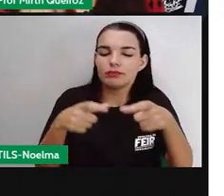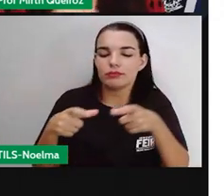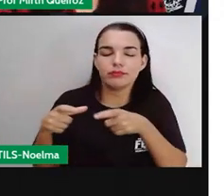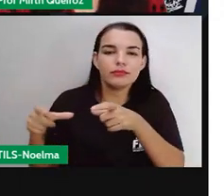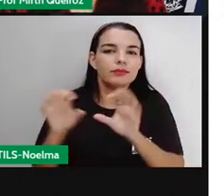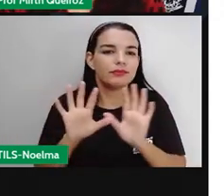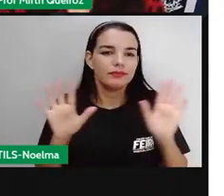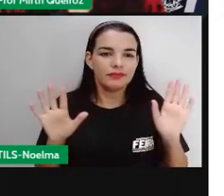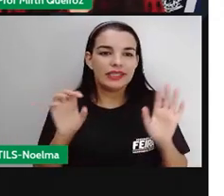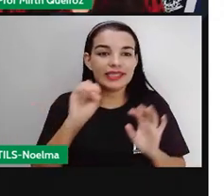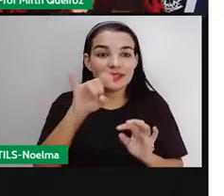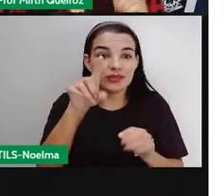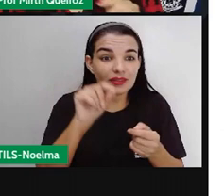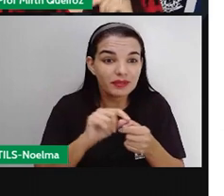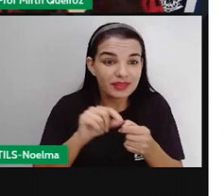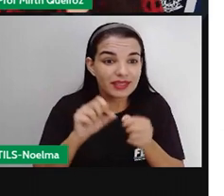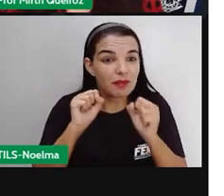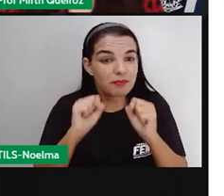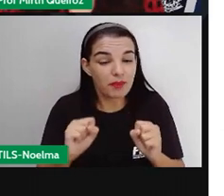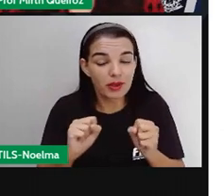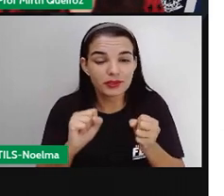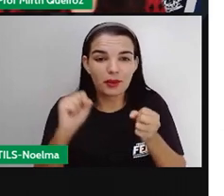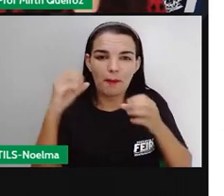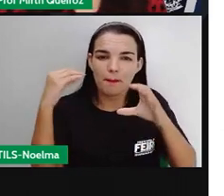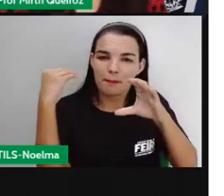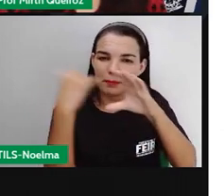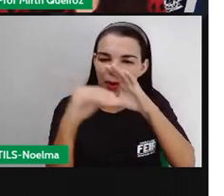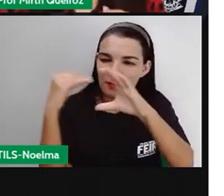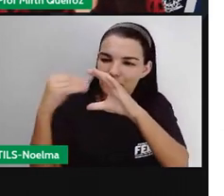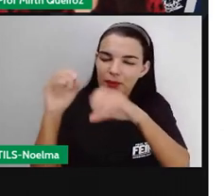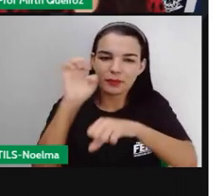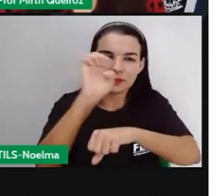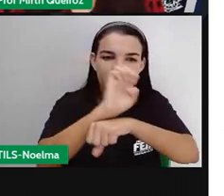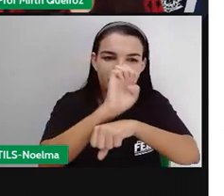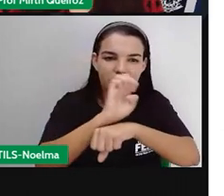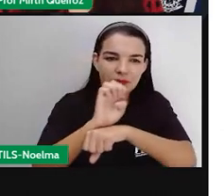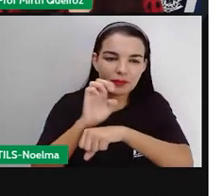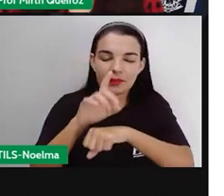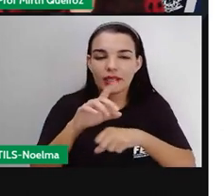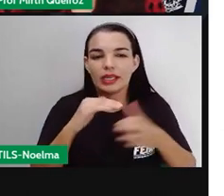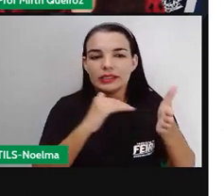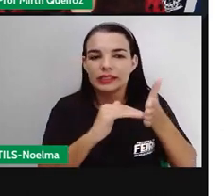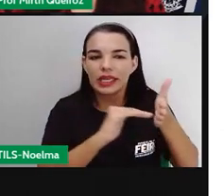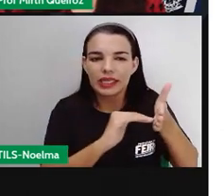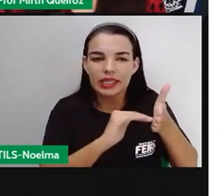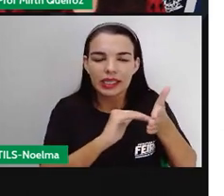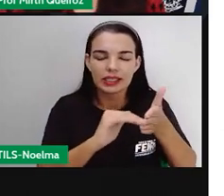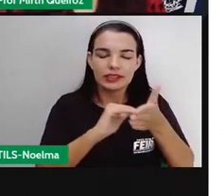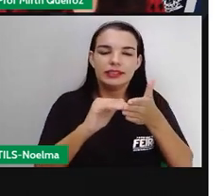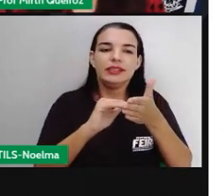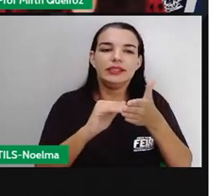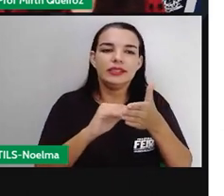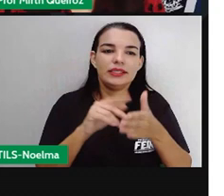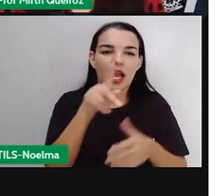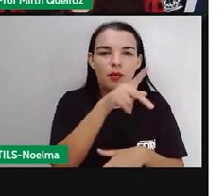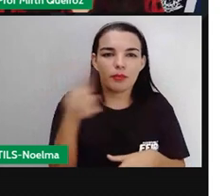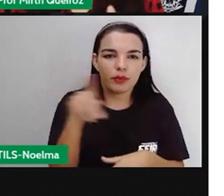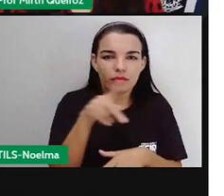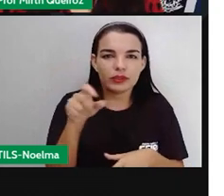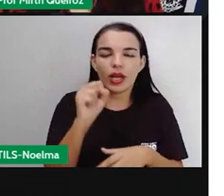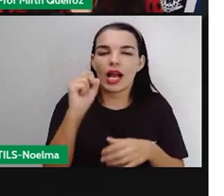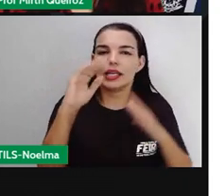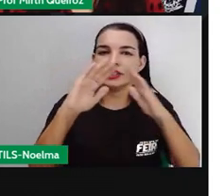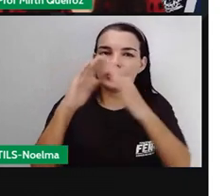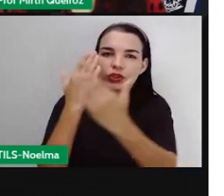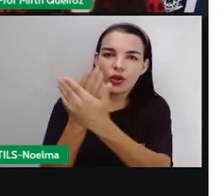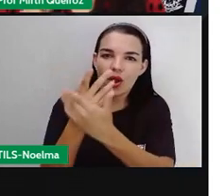Se vocês fizerem isso, postem aí nas redes sociais, marque a SEDUC, a Secretaria de Educação de Feira de Santana, marque